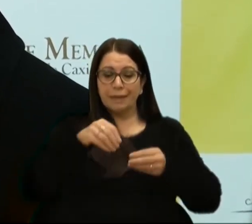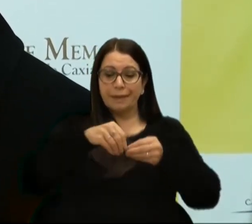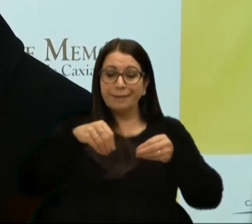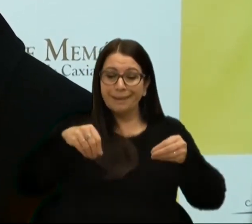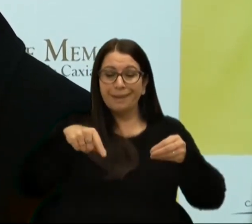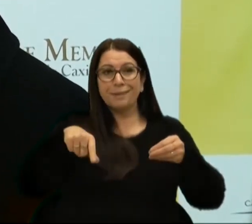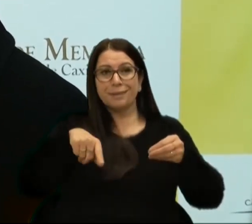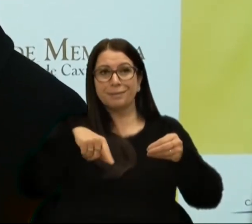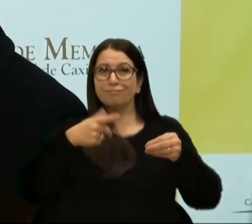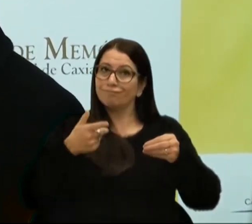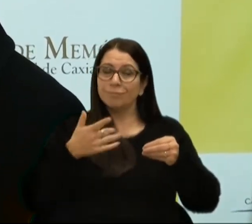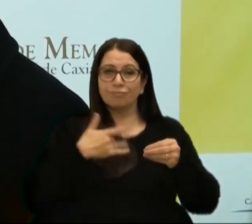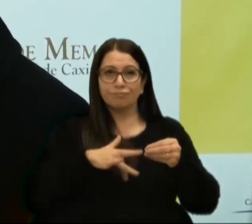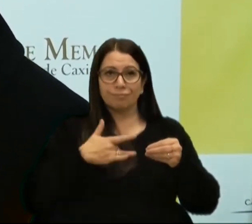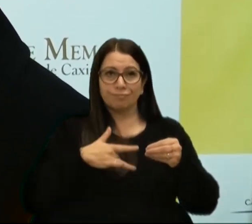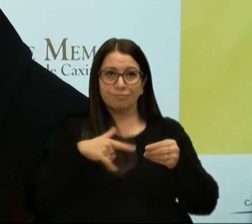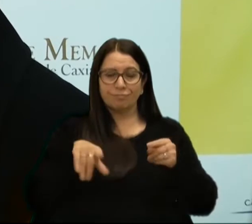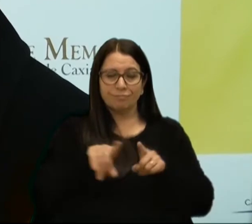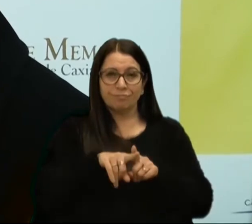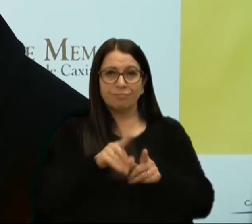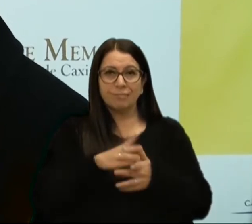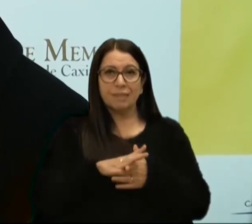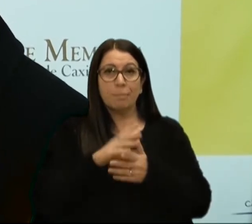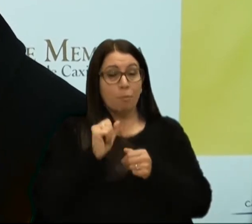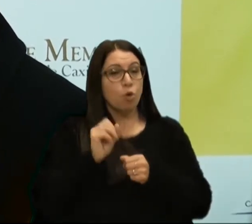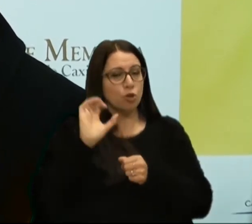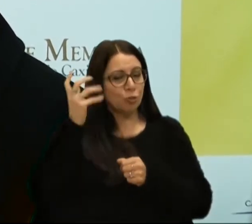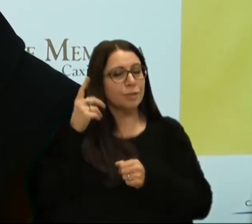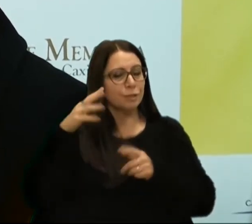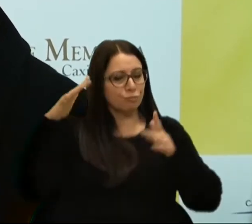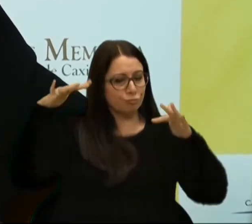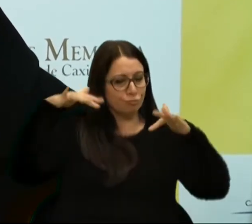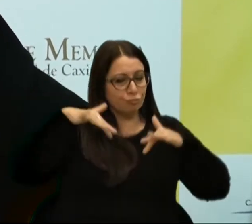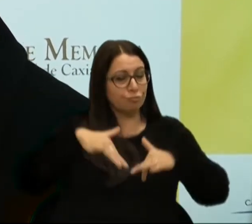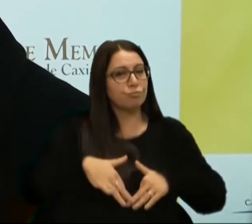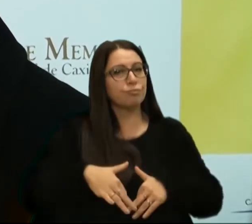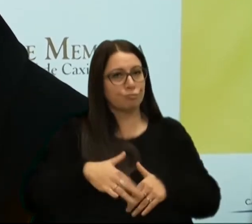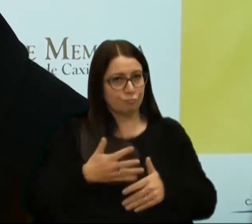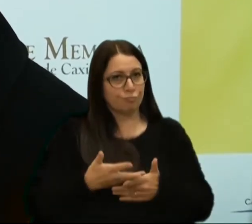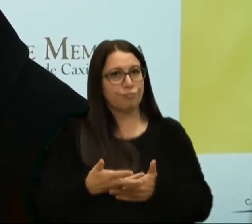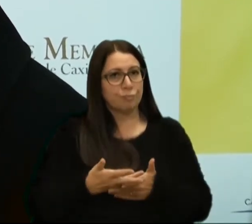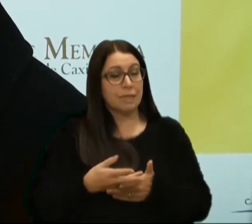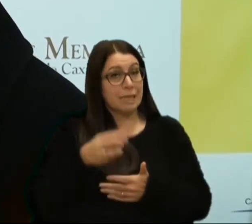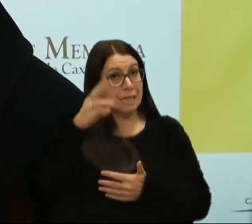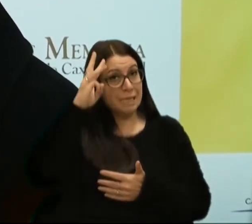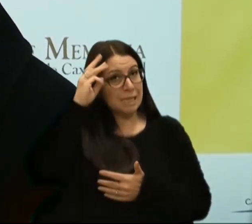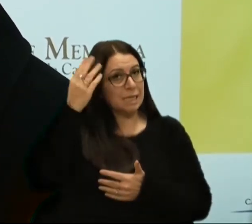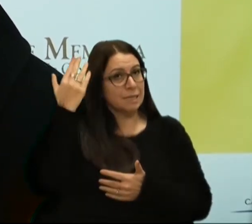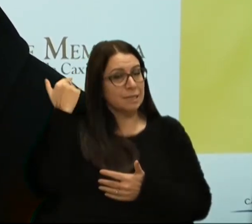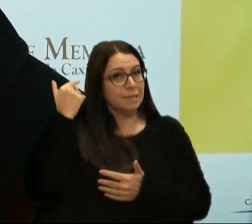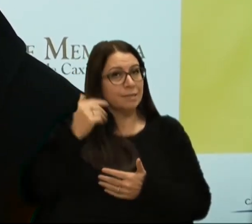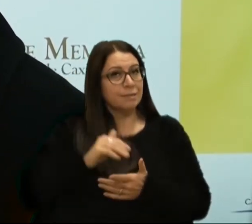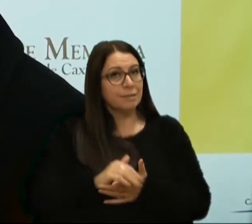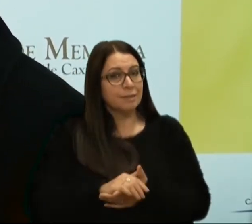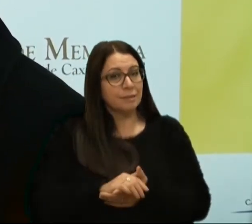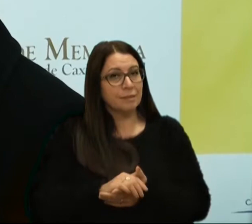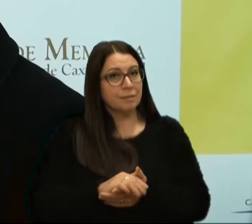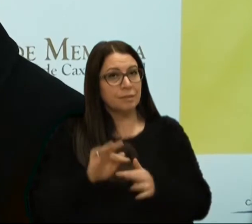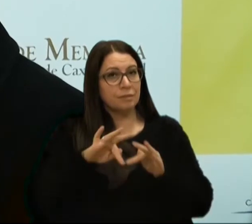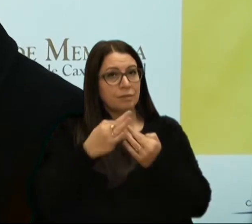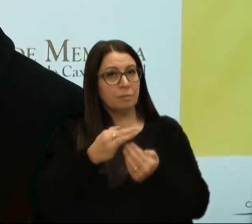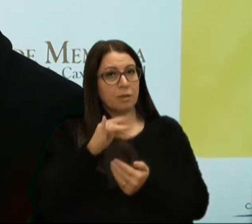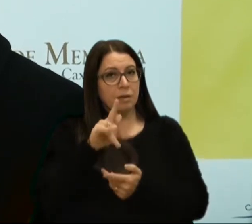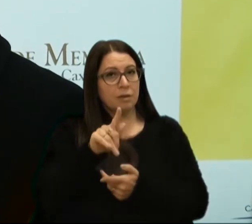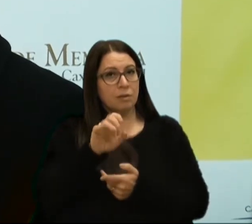que infelizmente pode ocorrer esse tipo de situação que ocorreu na terça-feira passada com a família do